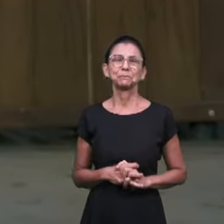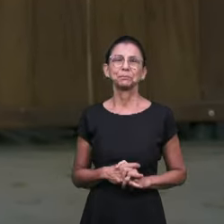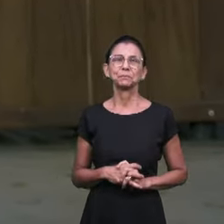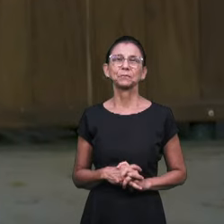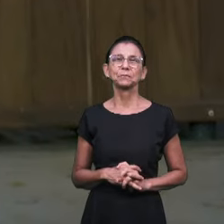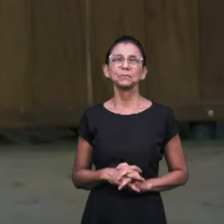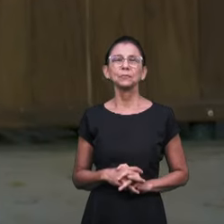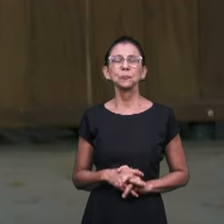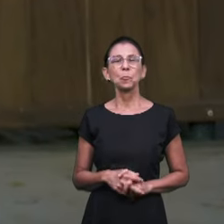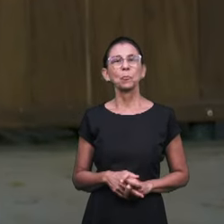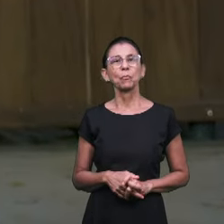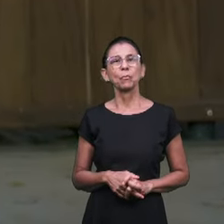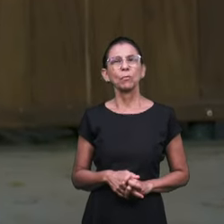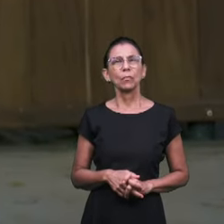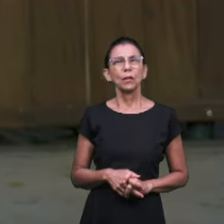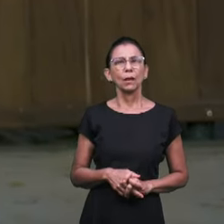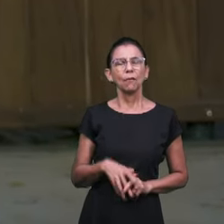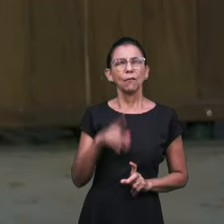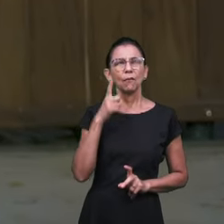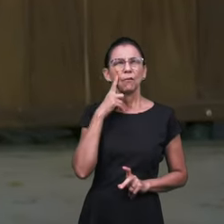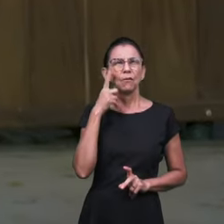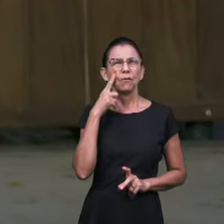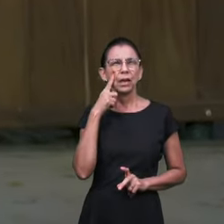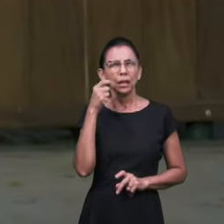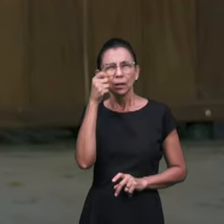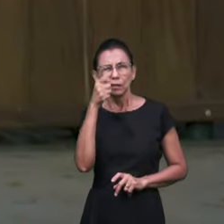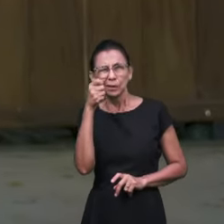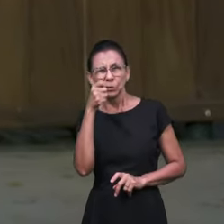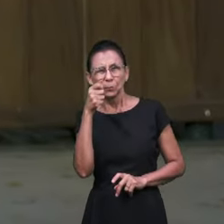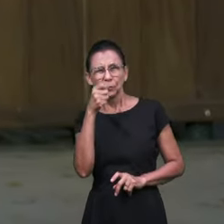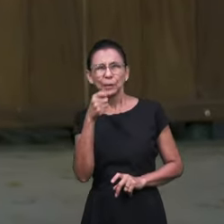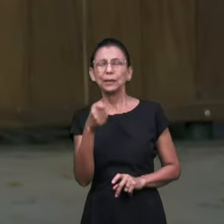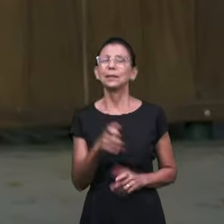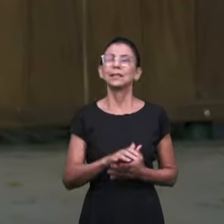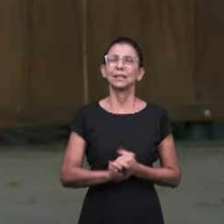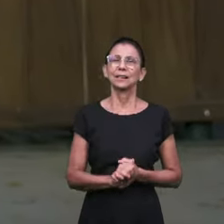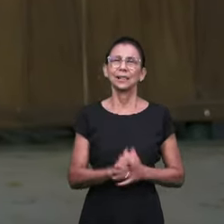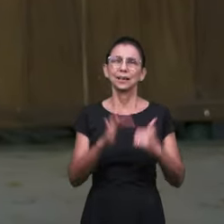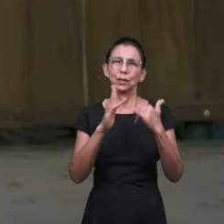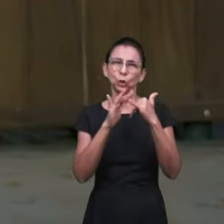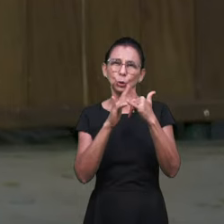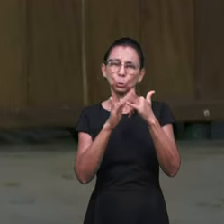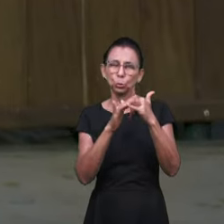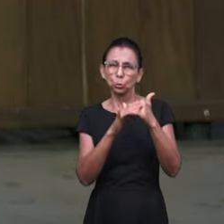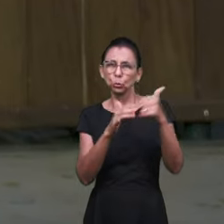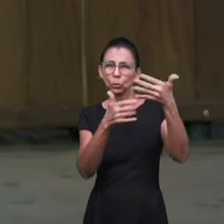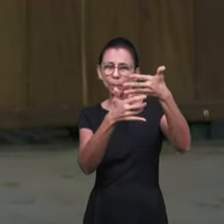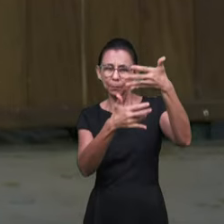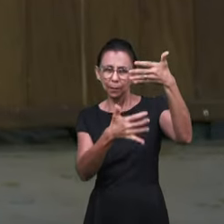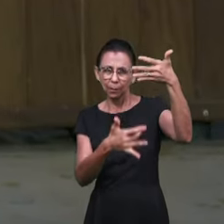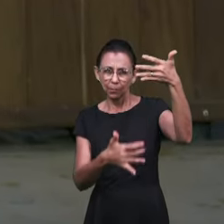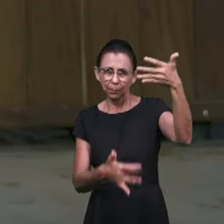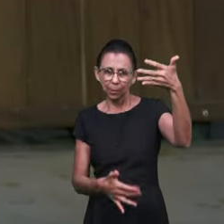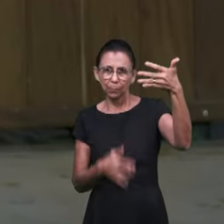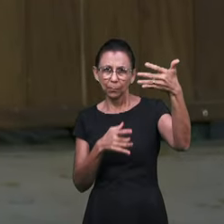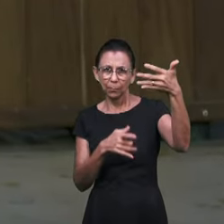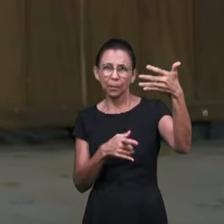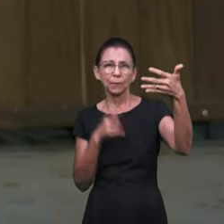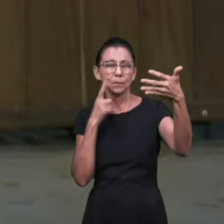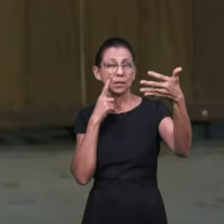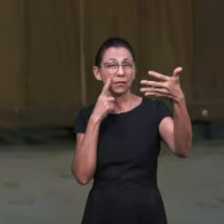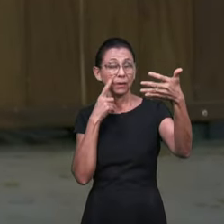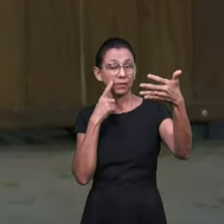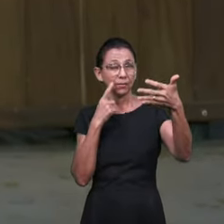a procurar lá no nosso YouTube, nosso canal do YouTube, e você poder assistir ali aquilo que você não acompanhou, talvez